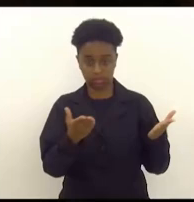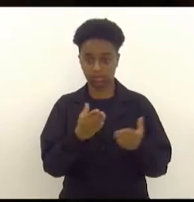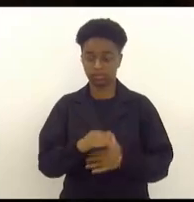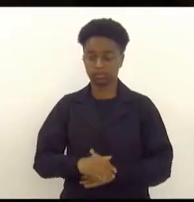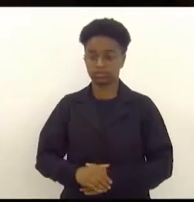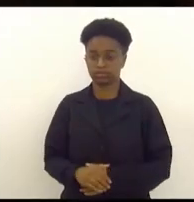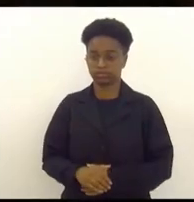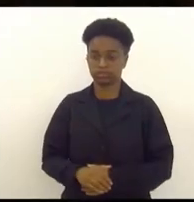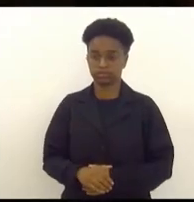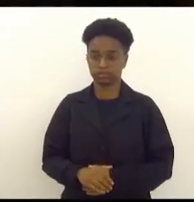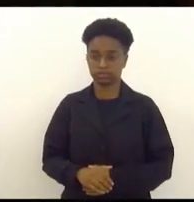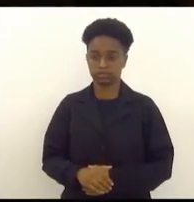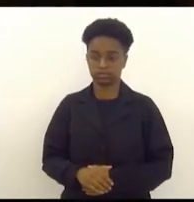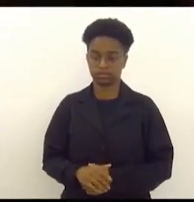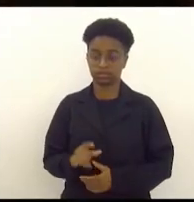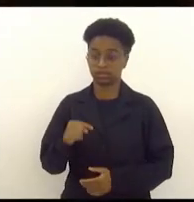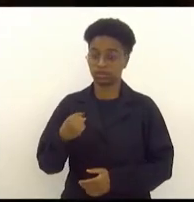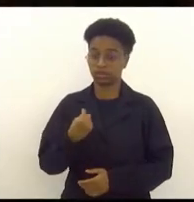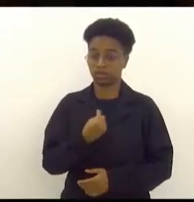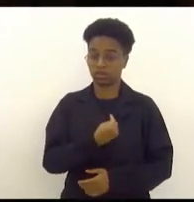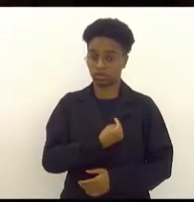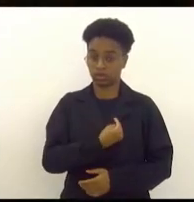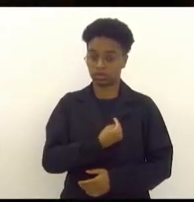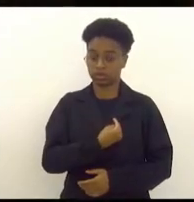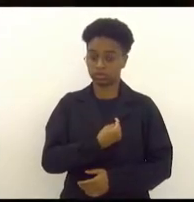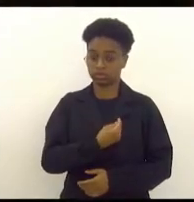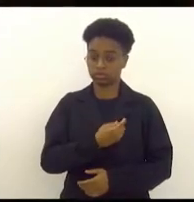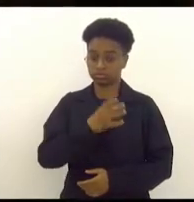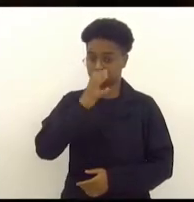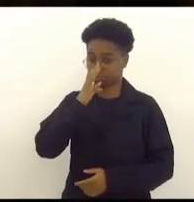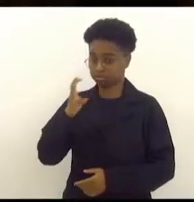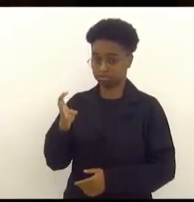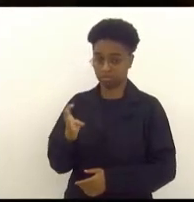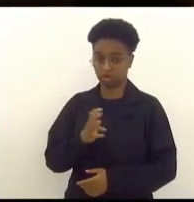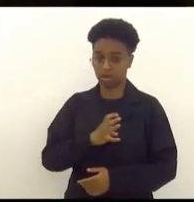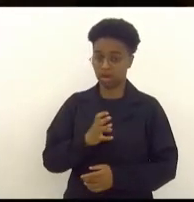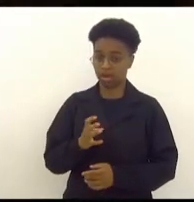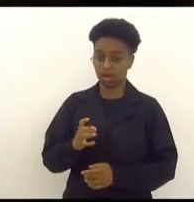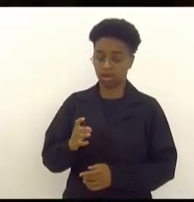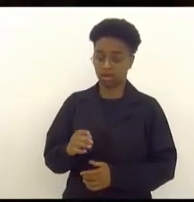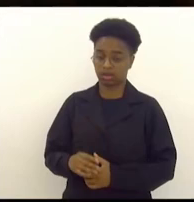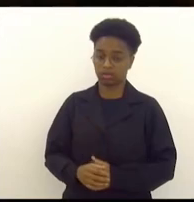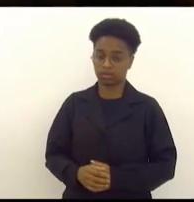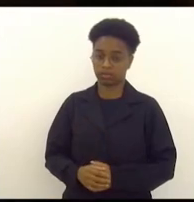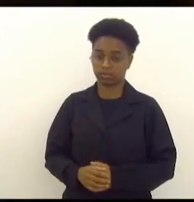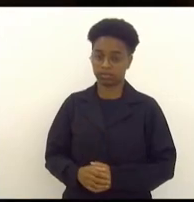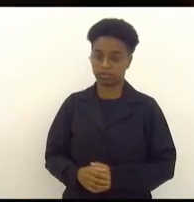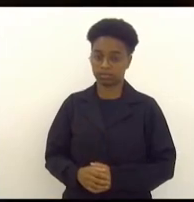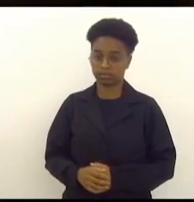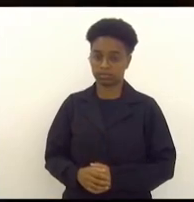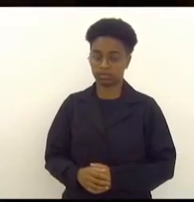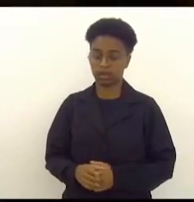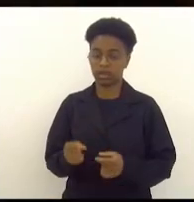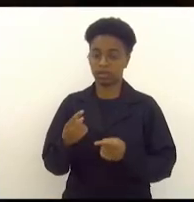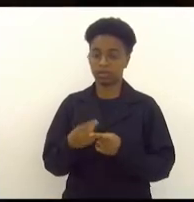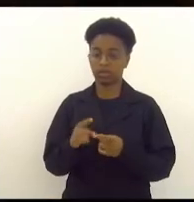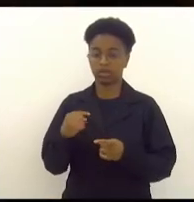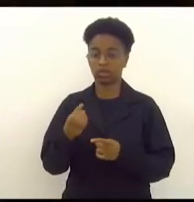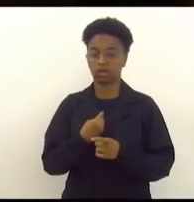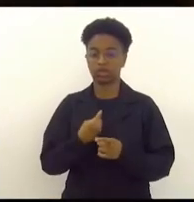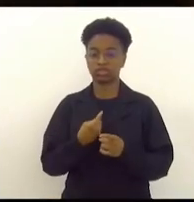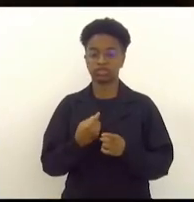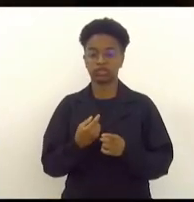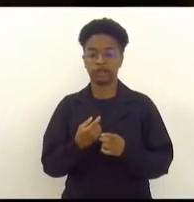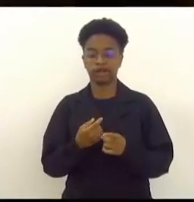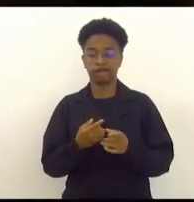Alan Lopes nós fomos acusados de em primeiro lugar incendiarmos o plenário